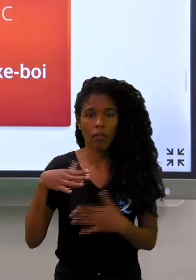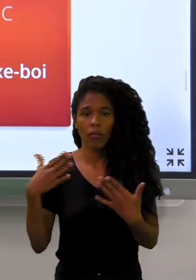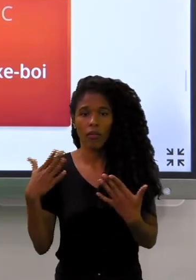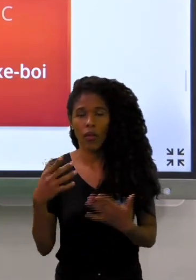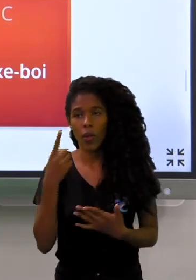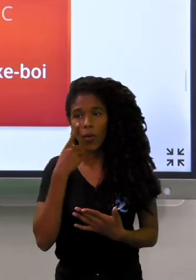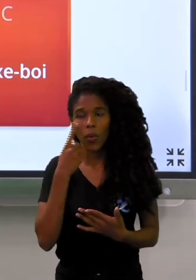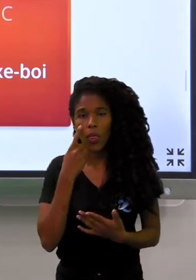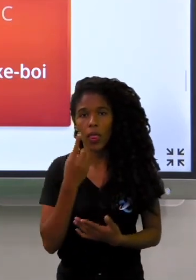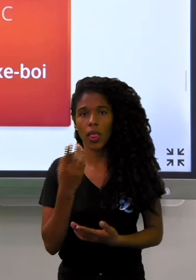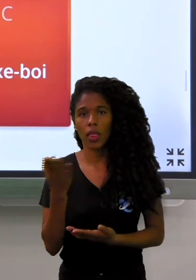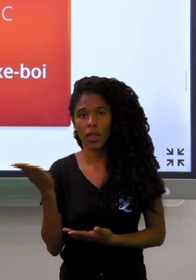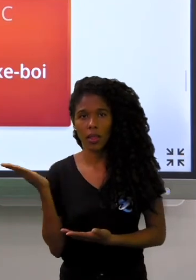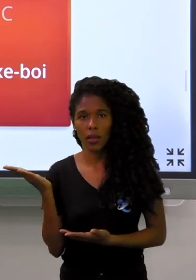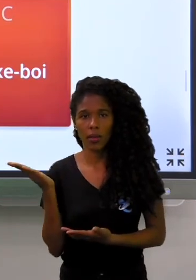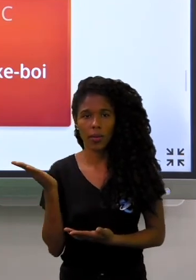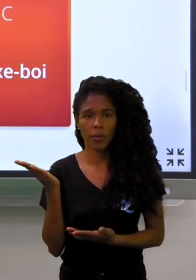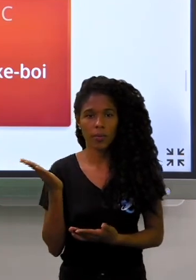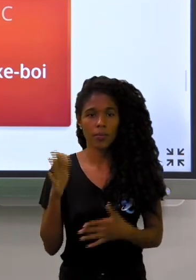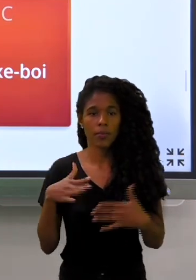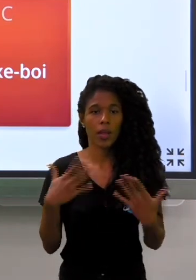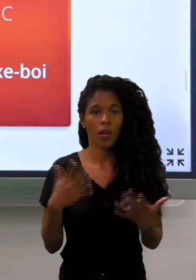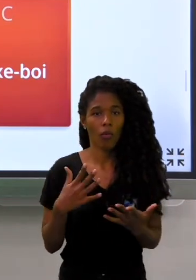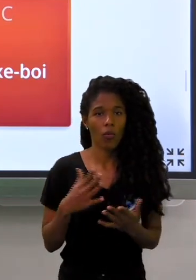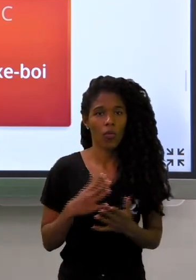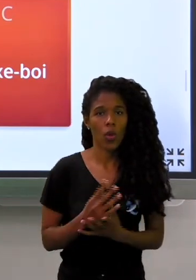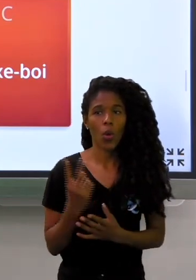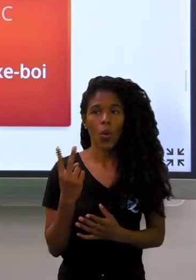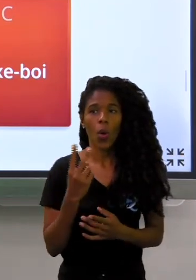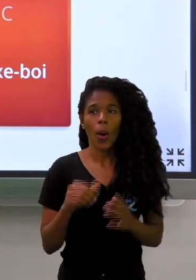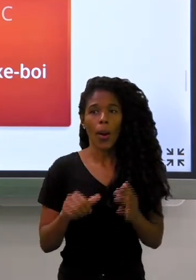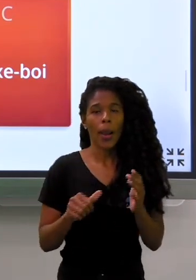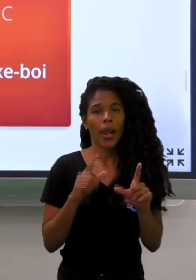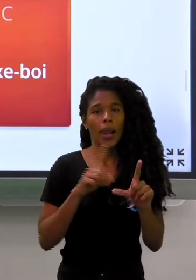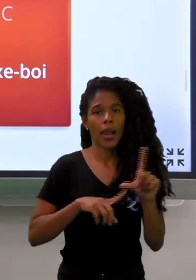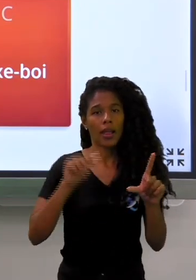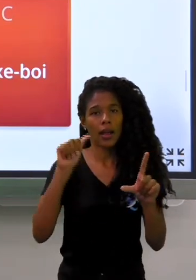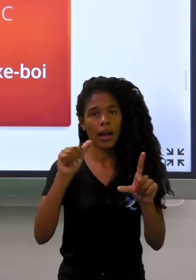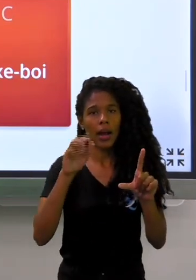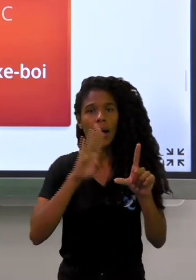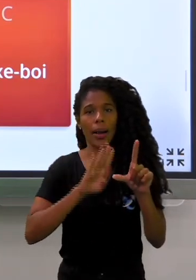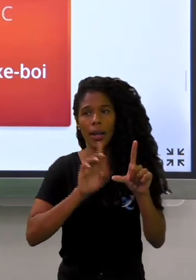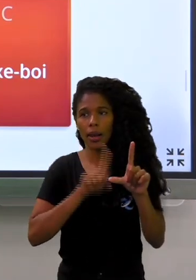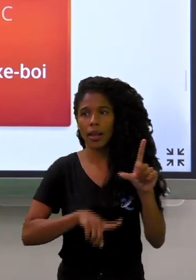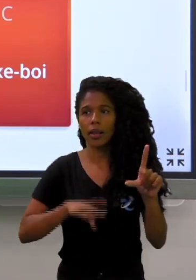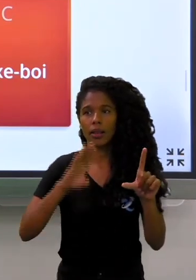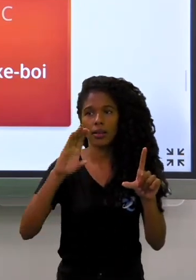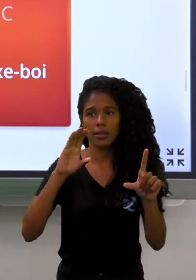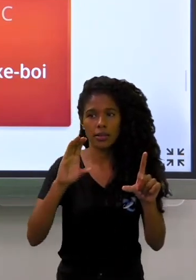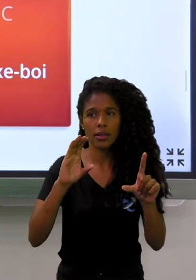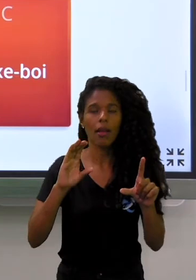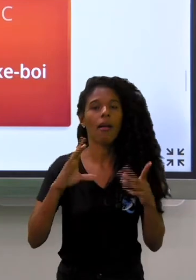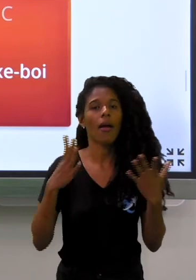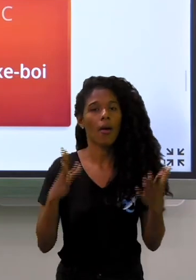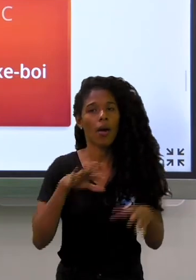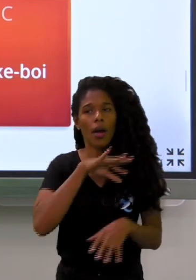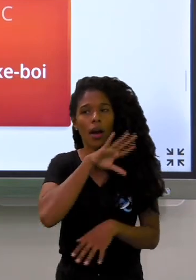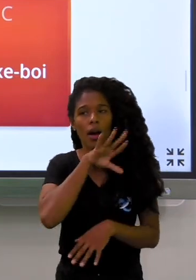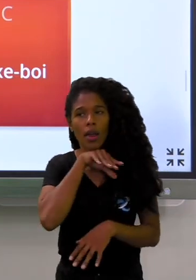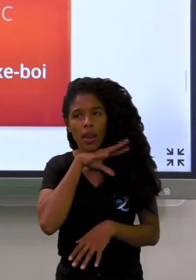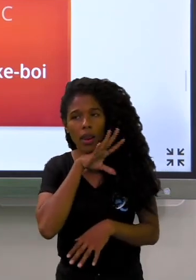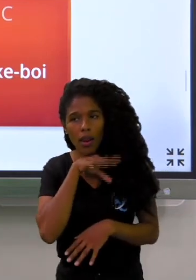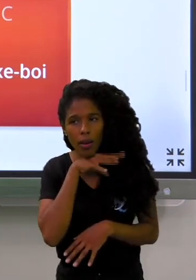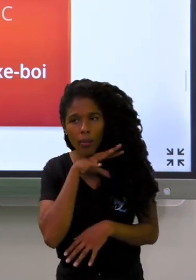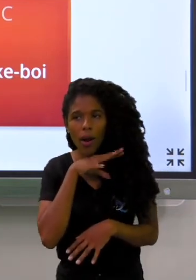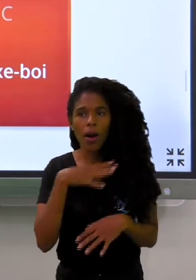Autoescola Peixe-Boi. Vitória Régia e Peixe-Boi são espécies animais e botânicas, então elas têm hífen. Qual que é a